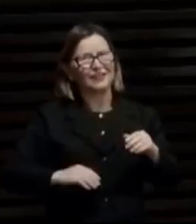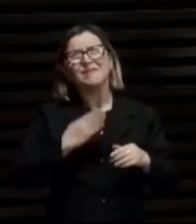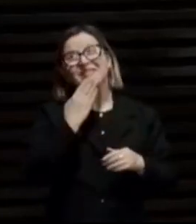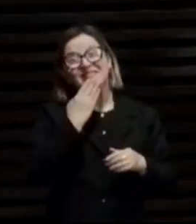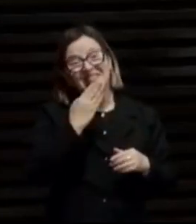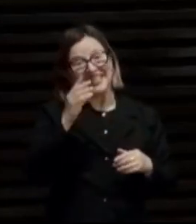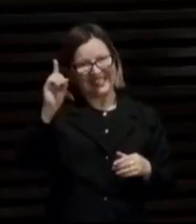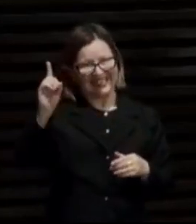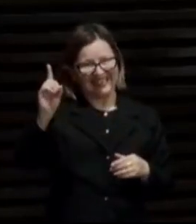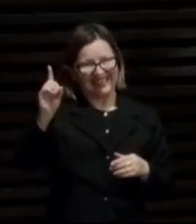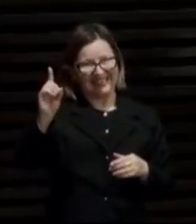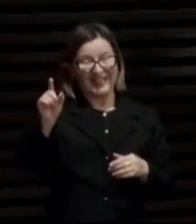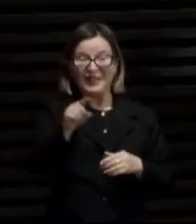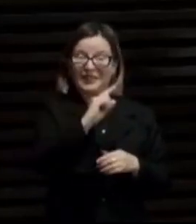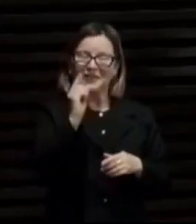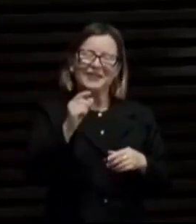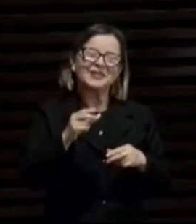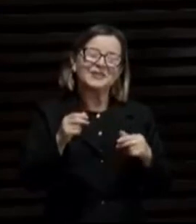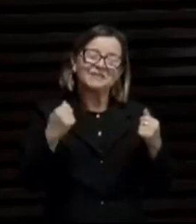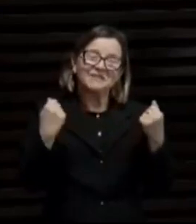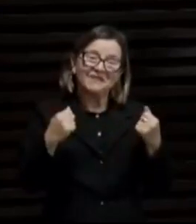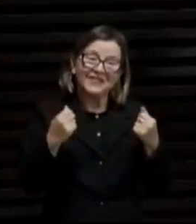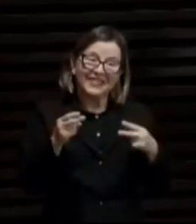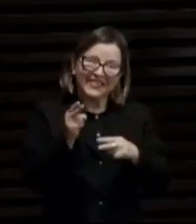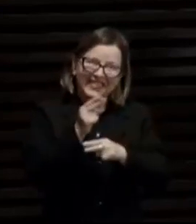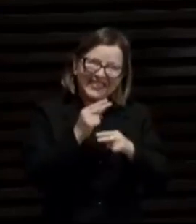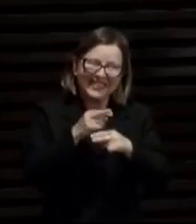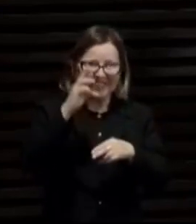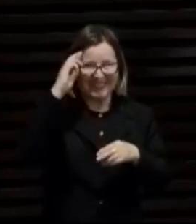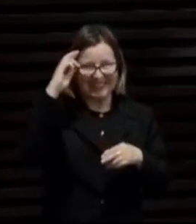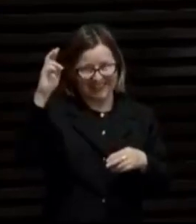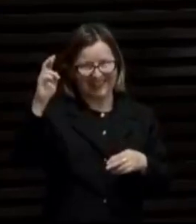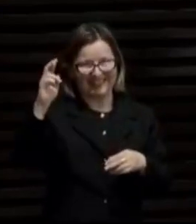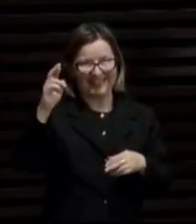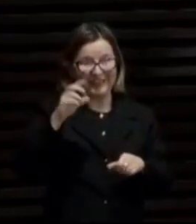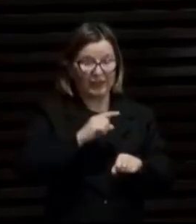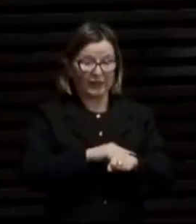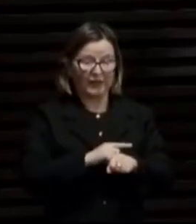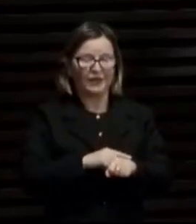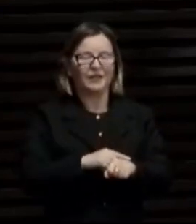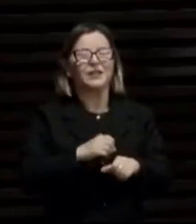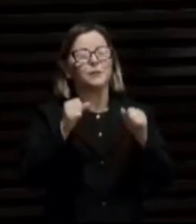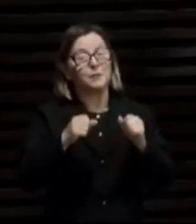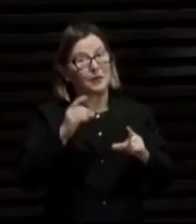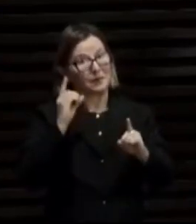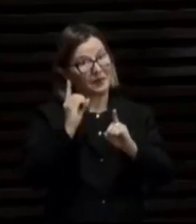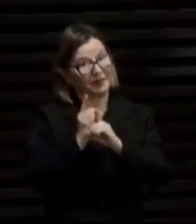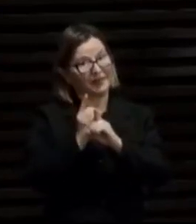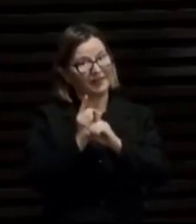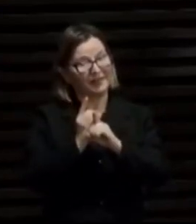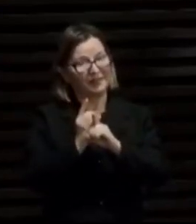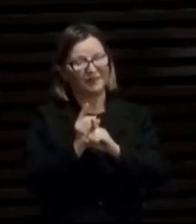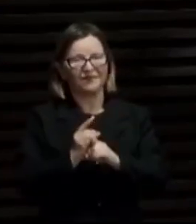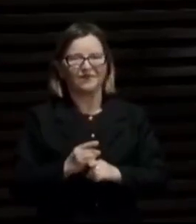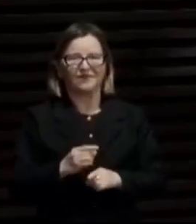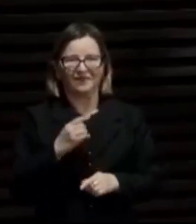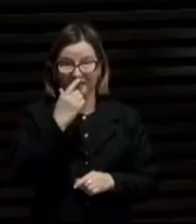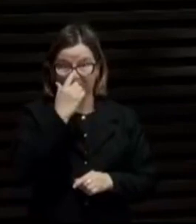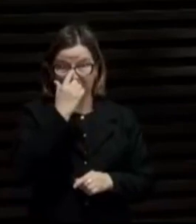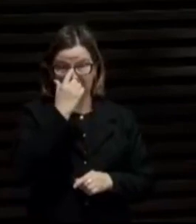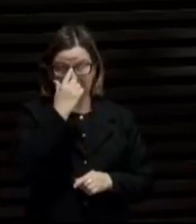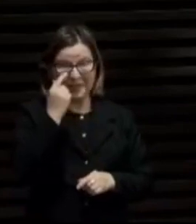de buscar o Senhor enquanto se pode achar, para que nós possamos receber esse corpo glorificado e assim passar